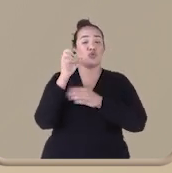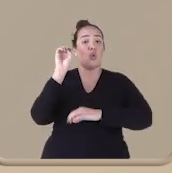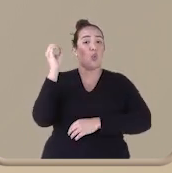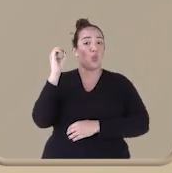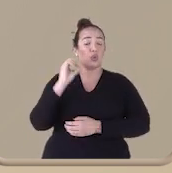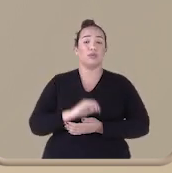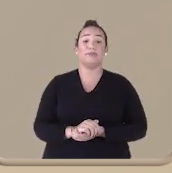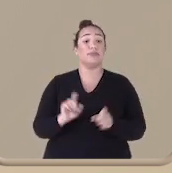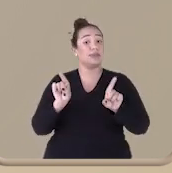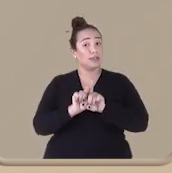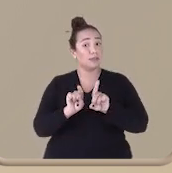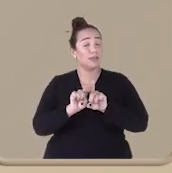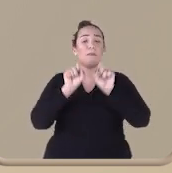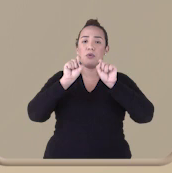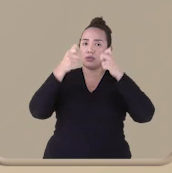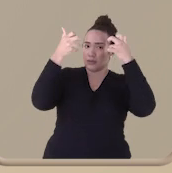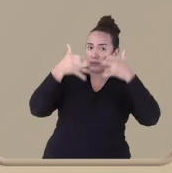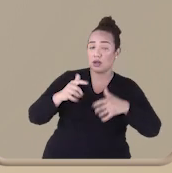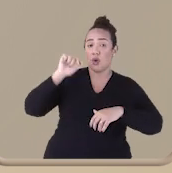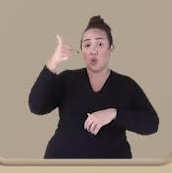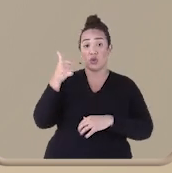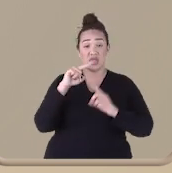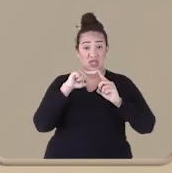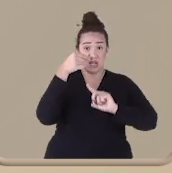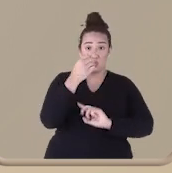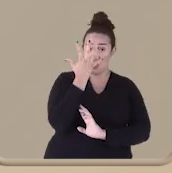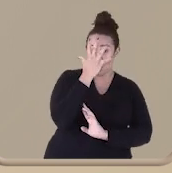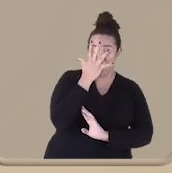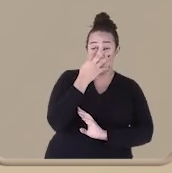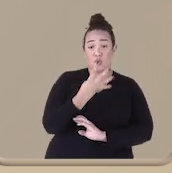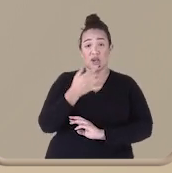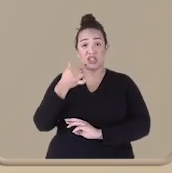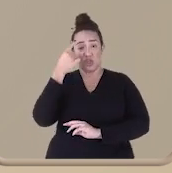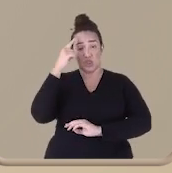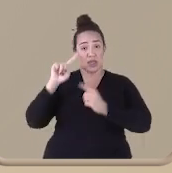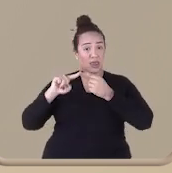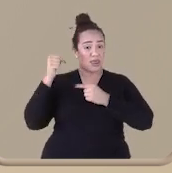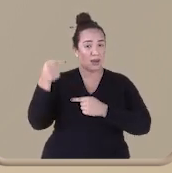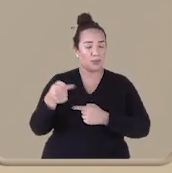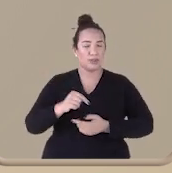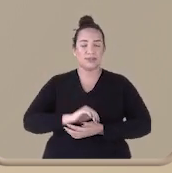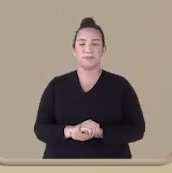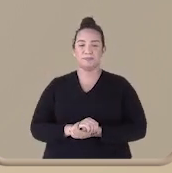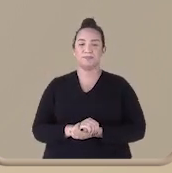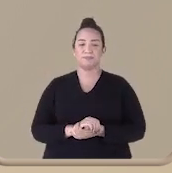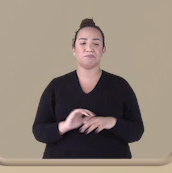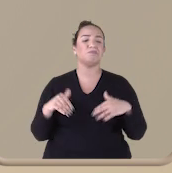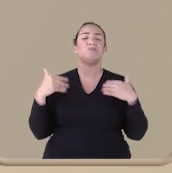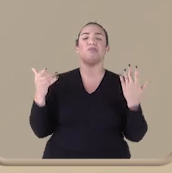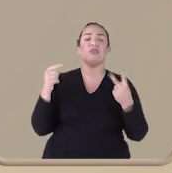do outono. Também tem outro jeito de contar o dia de Páscoa. É o 47º dia após o